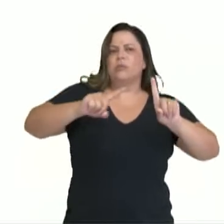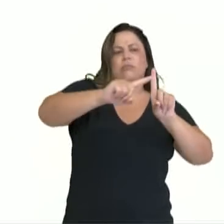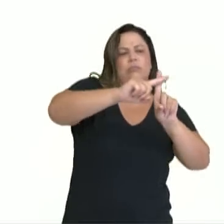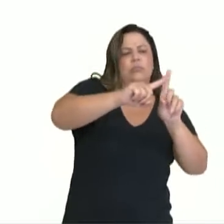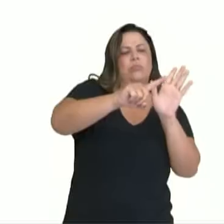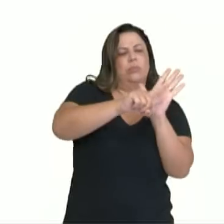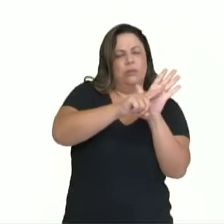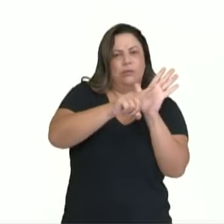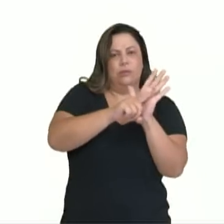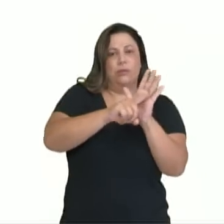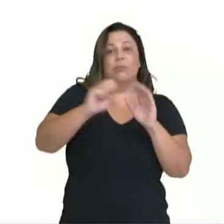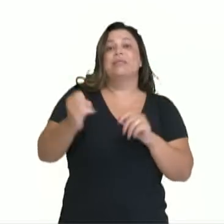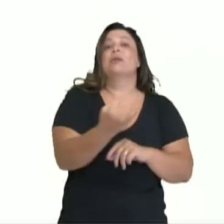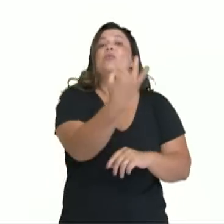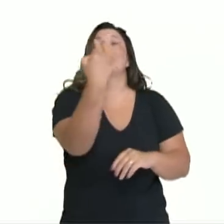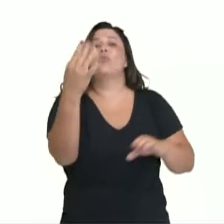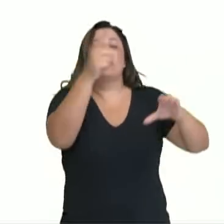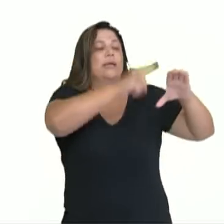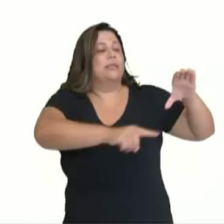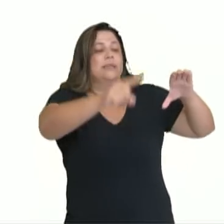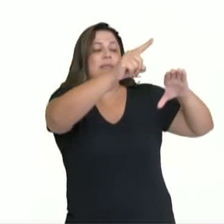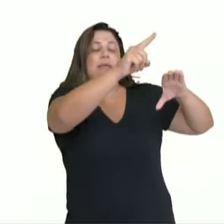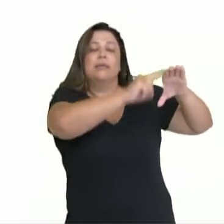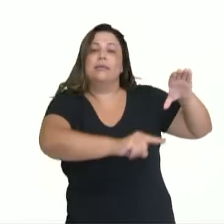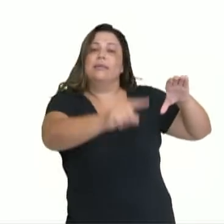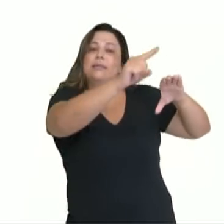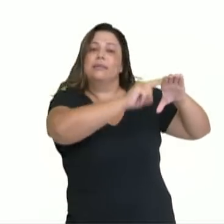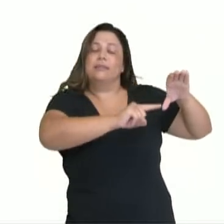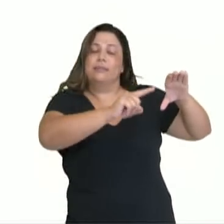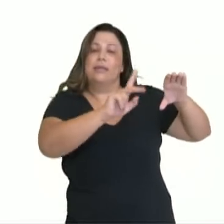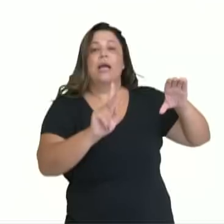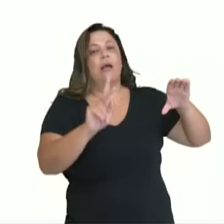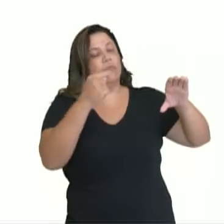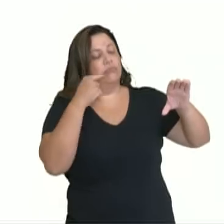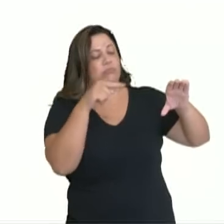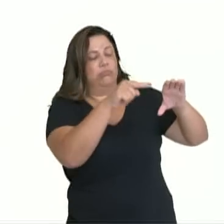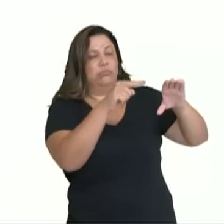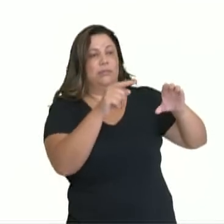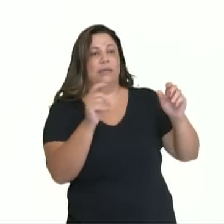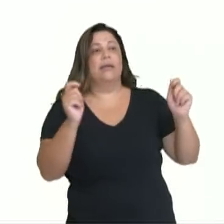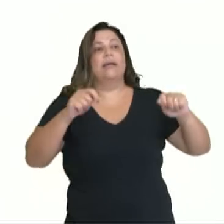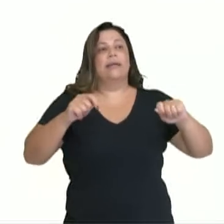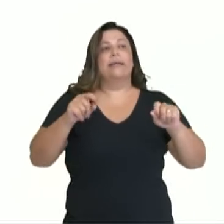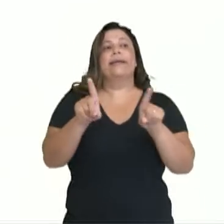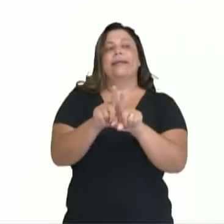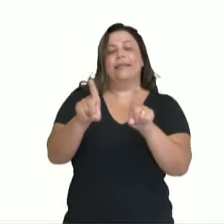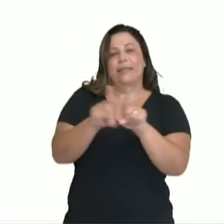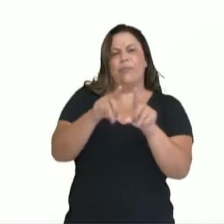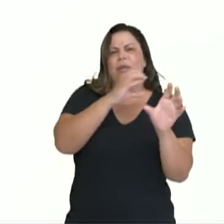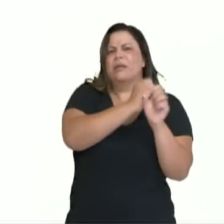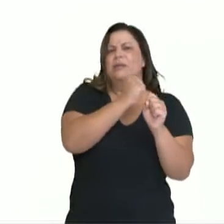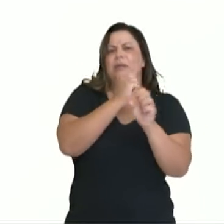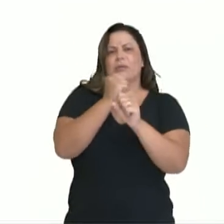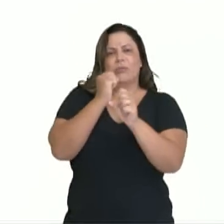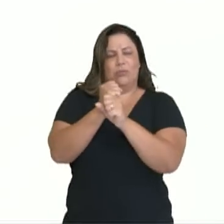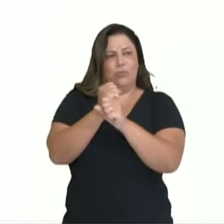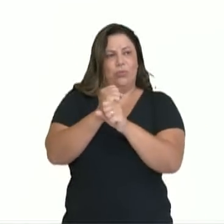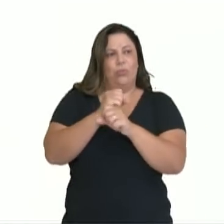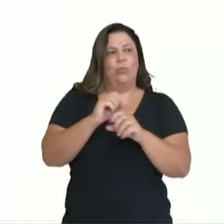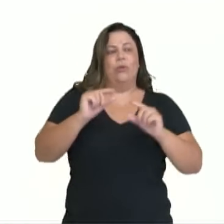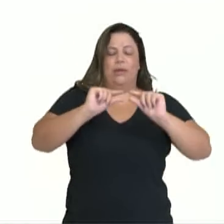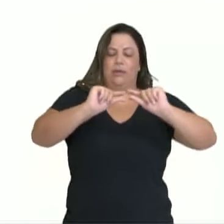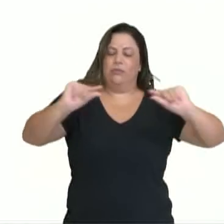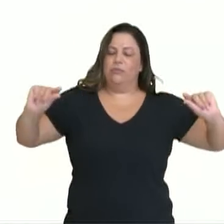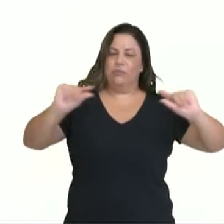o número de voltas que o ângulo dá na circunferência trigonométrica. E também vimos o cálculo do comprimento de arcos, que é